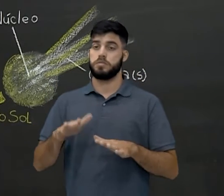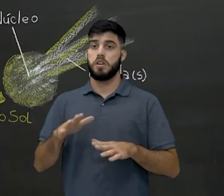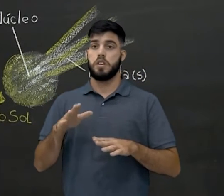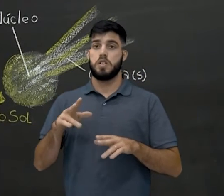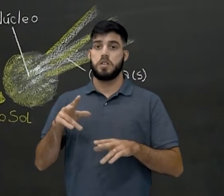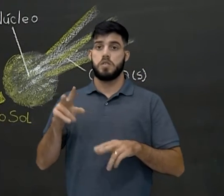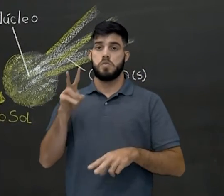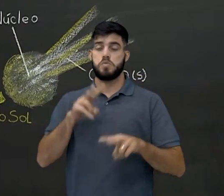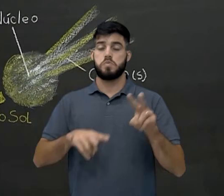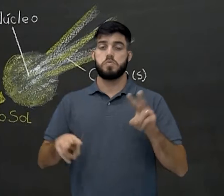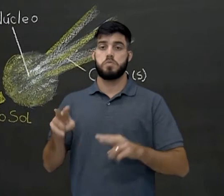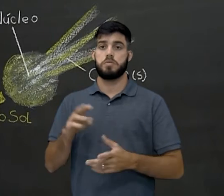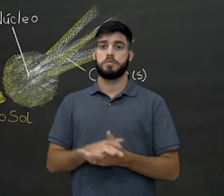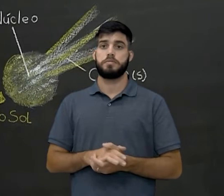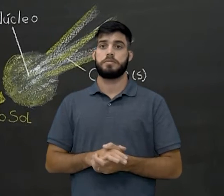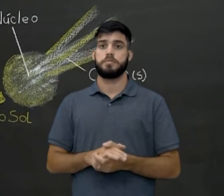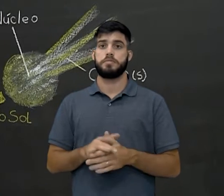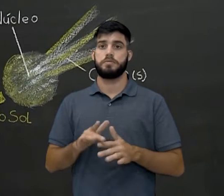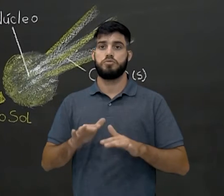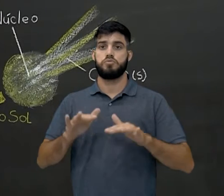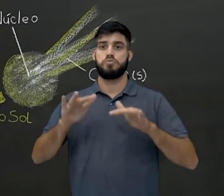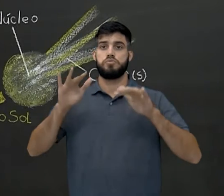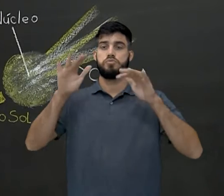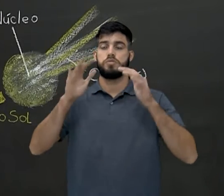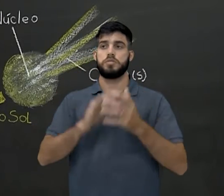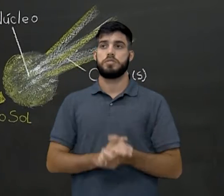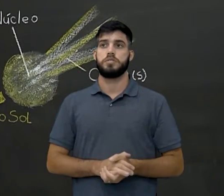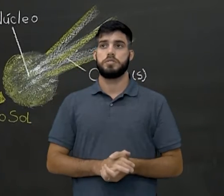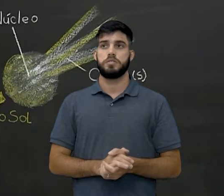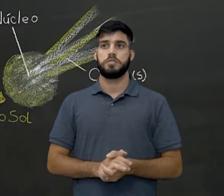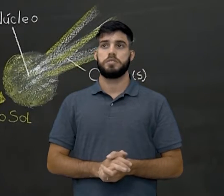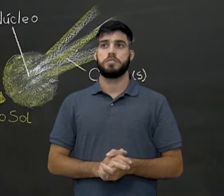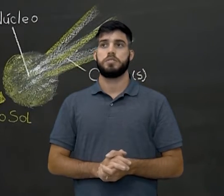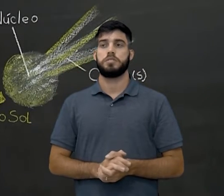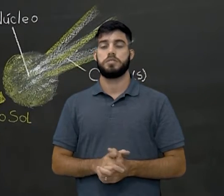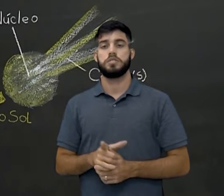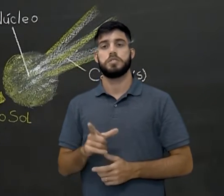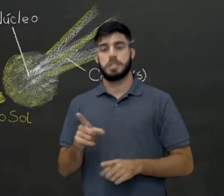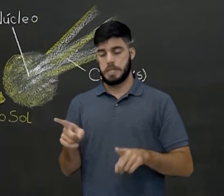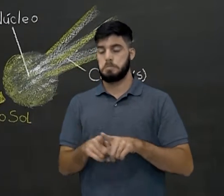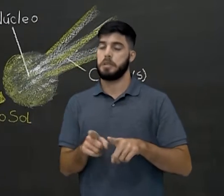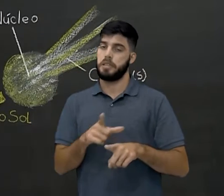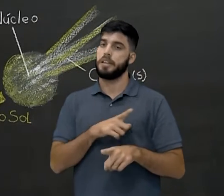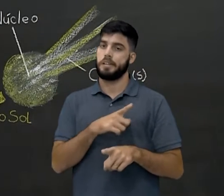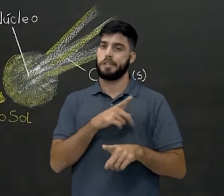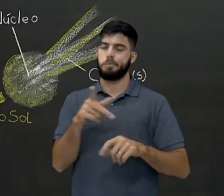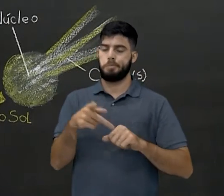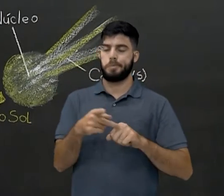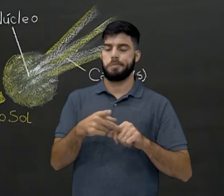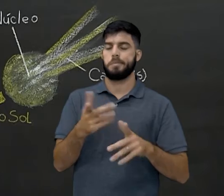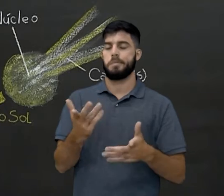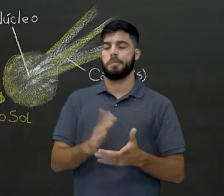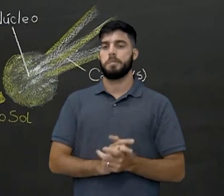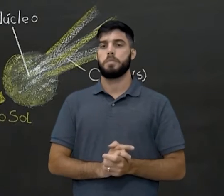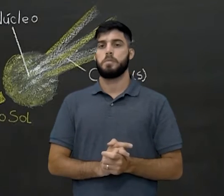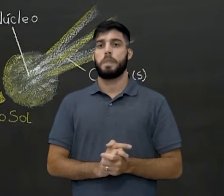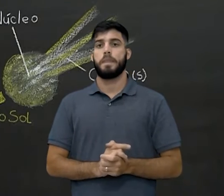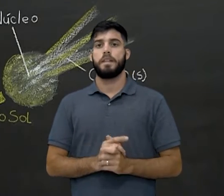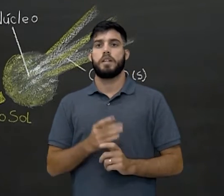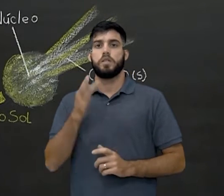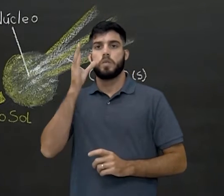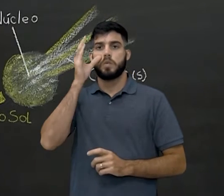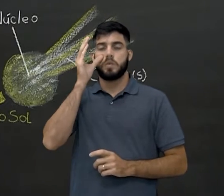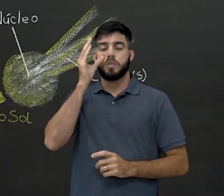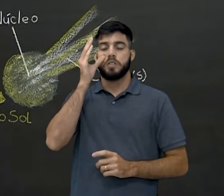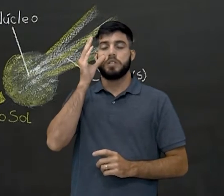constituição gasosa, apesar de ter também em alguns esse núcleo sólido. E uma curiosidade que